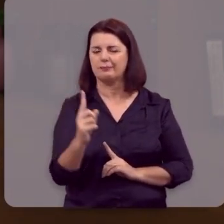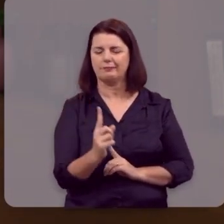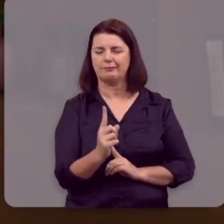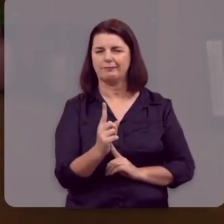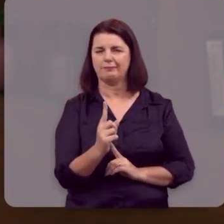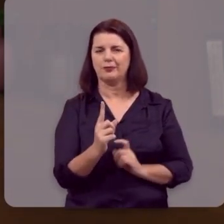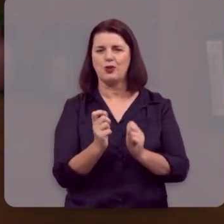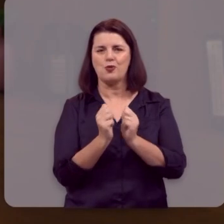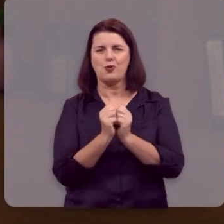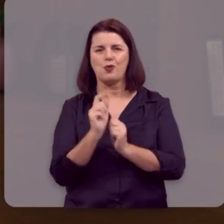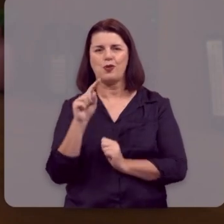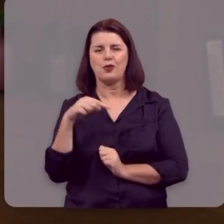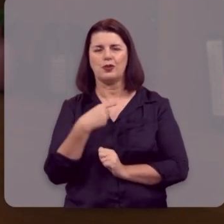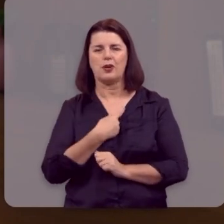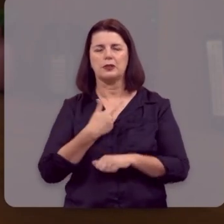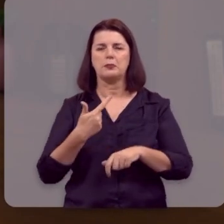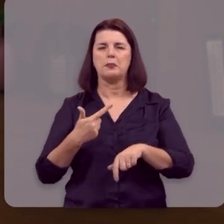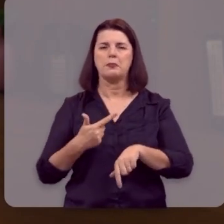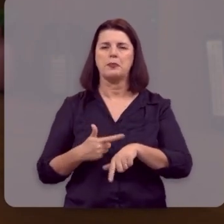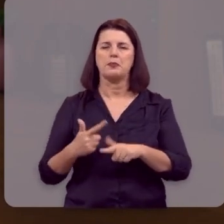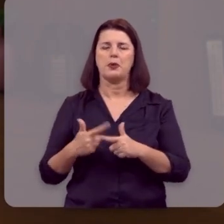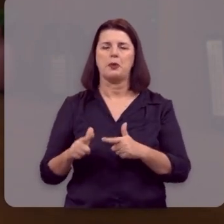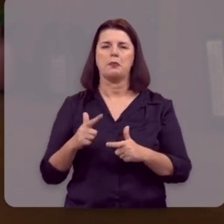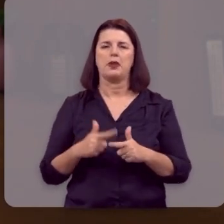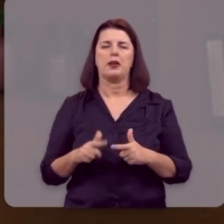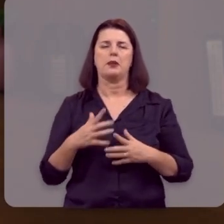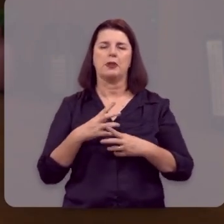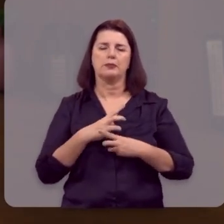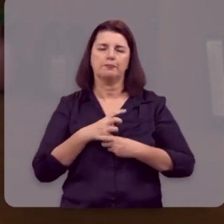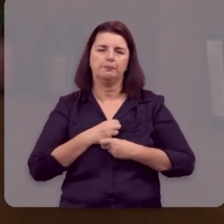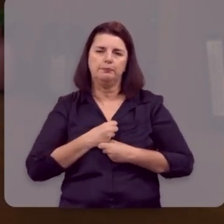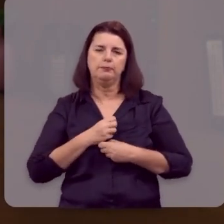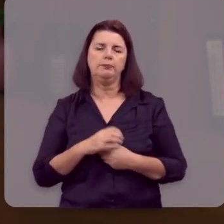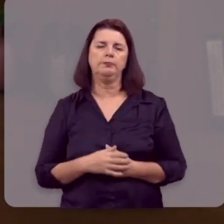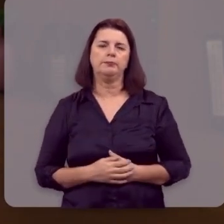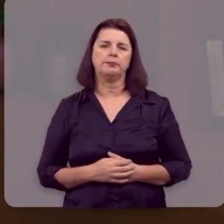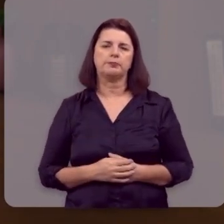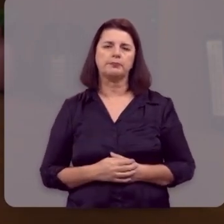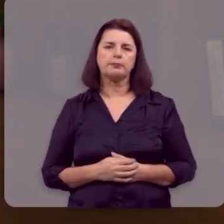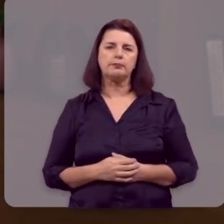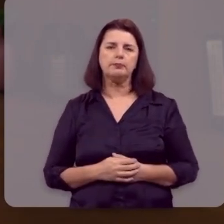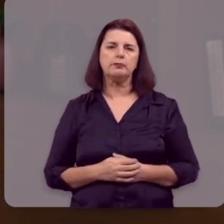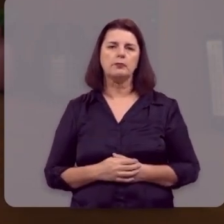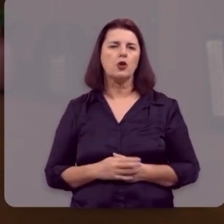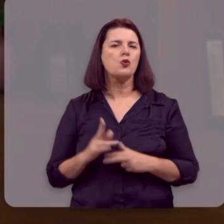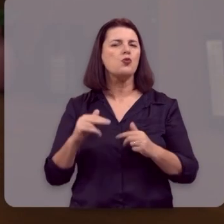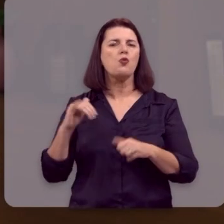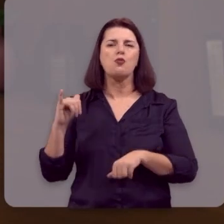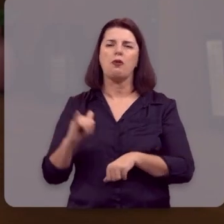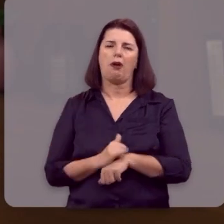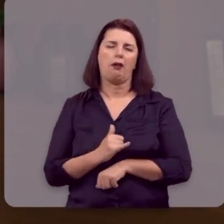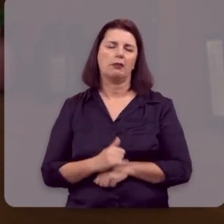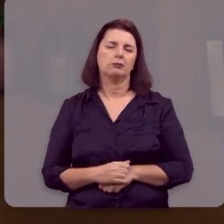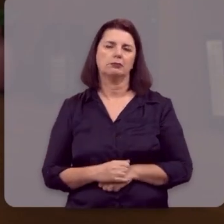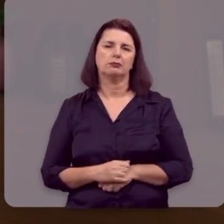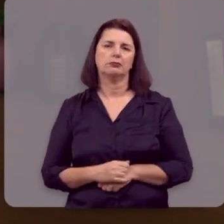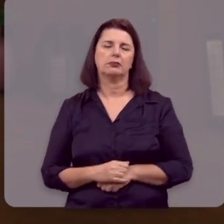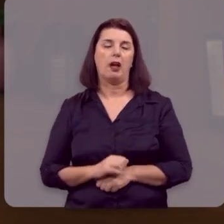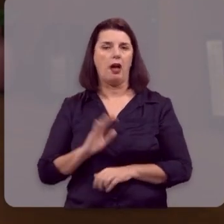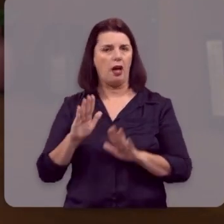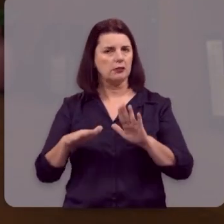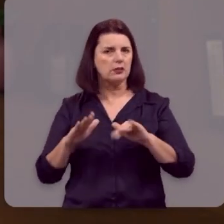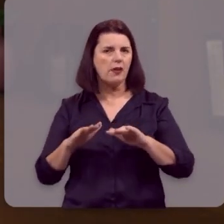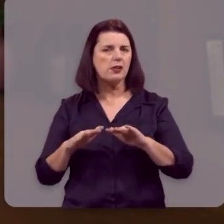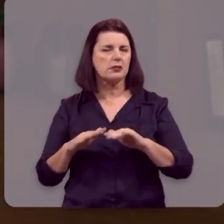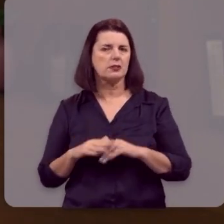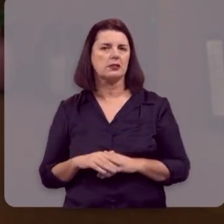nosso encontro na hora da nossa angústia. Ele não nos decepciona. Às